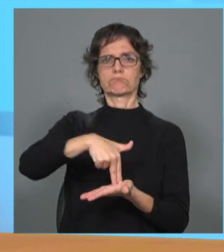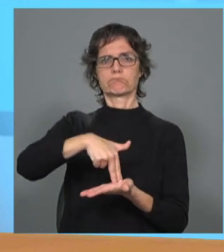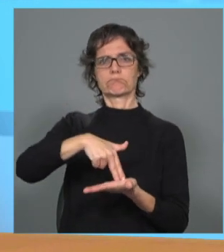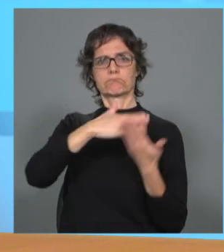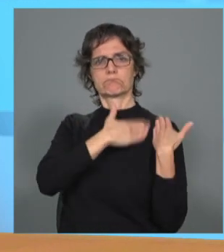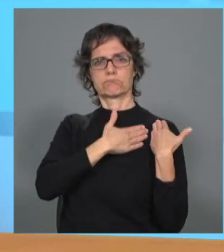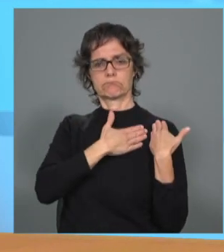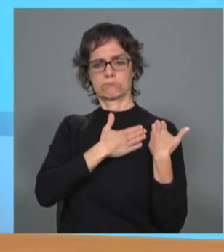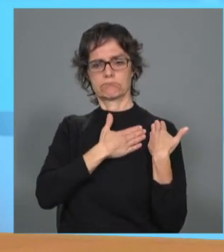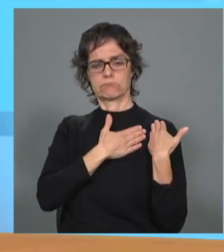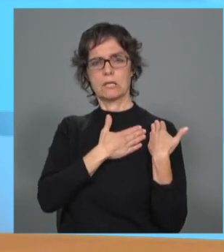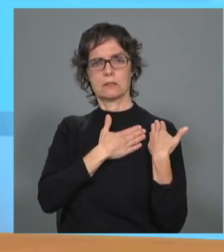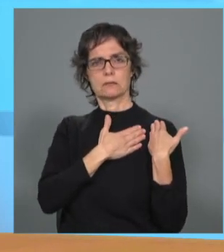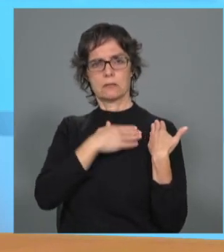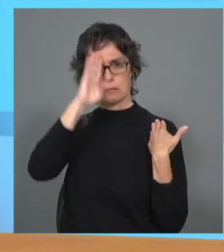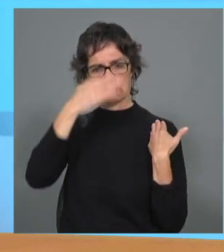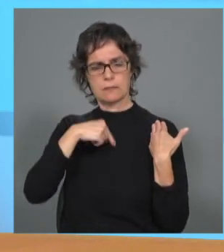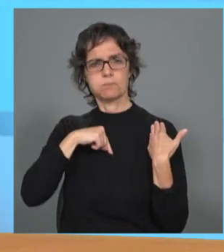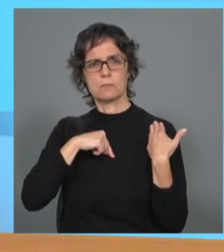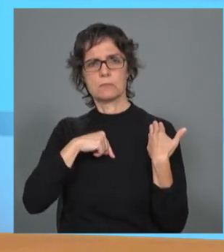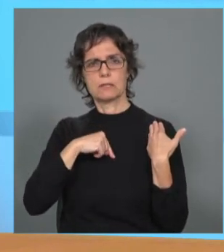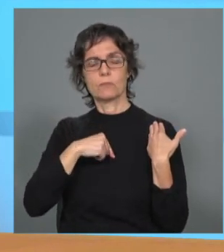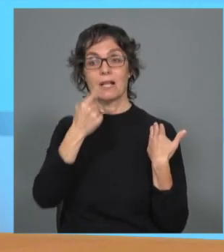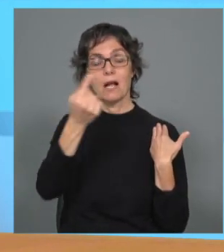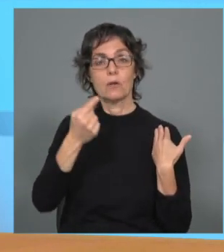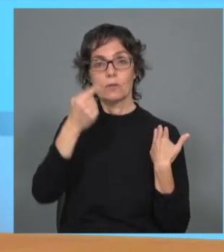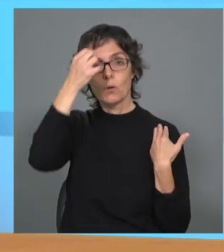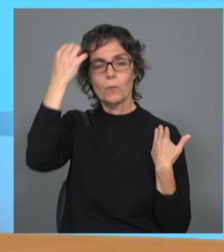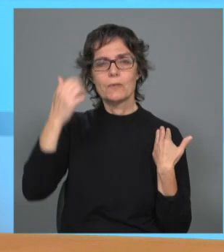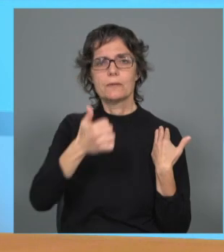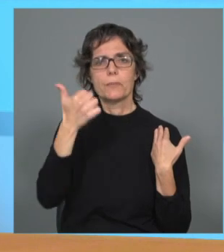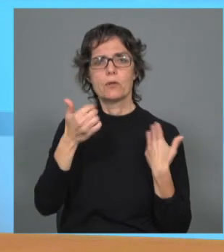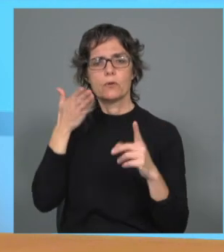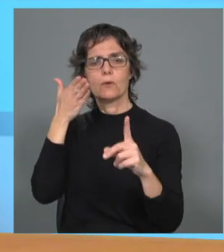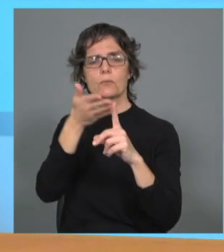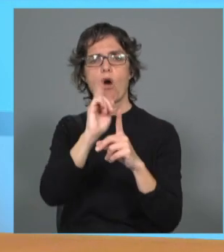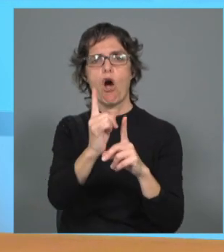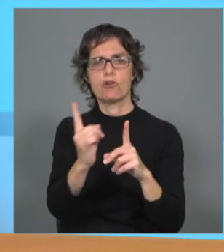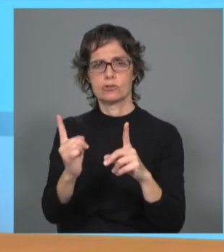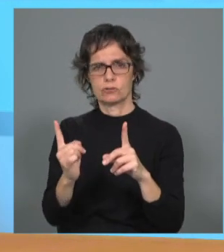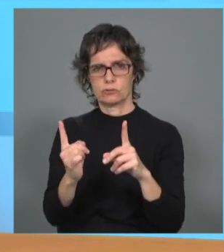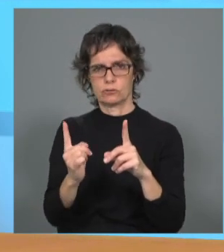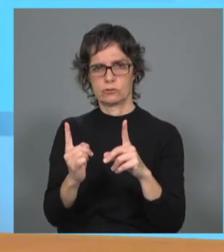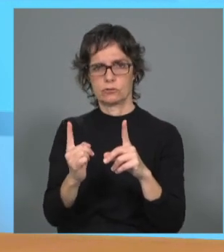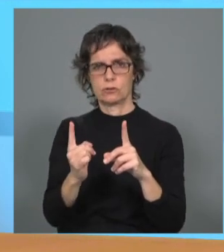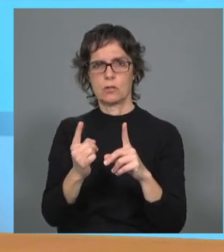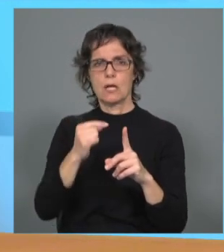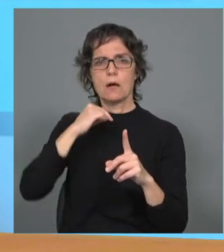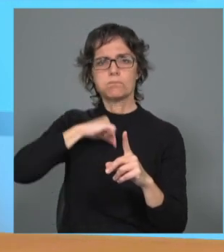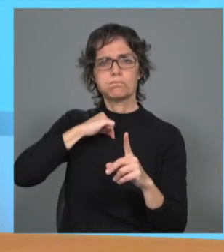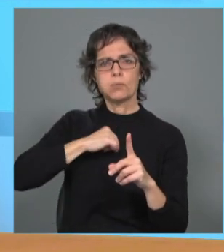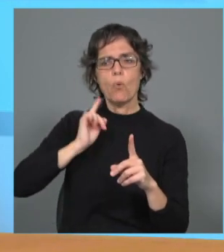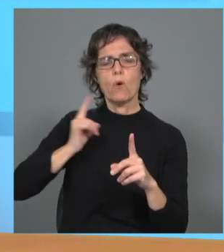mulher perceber, antes de mais, qual a missão que Deus tem para si, quais os dons que recebeu e